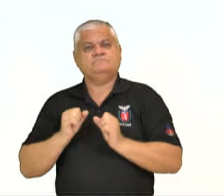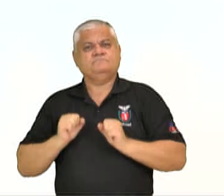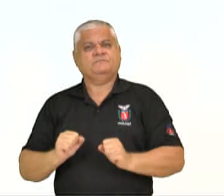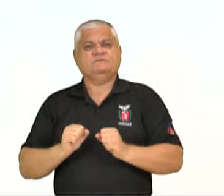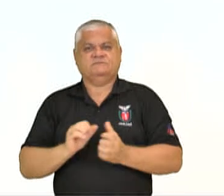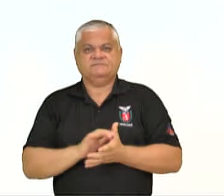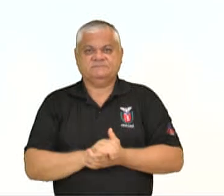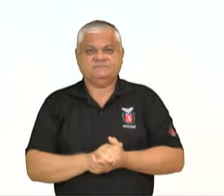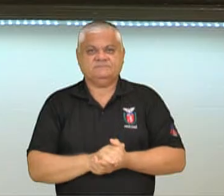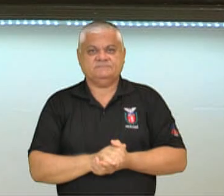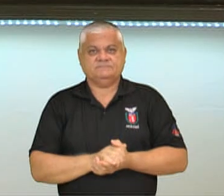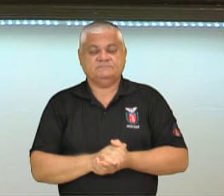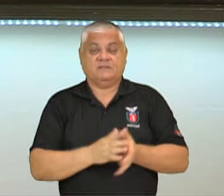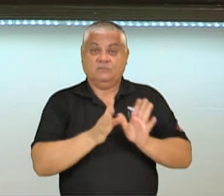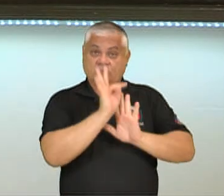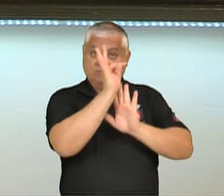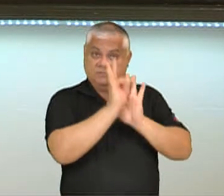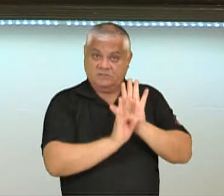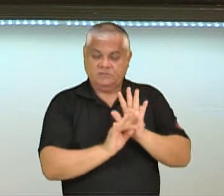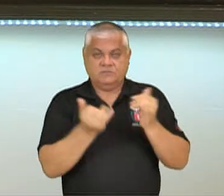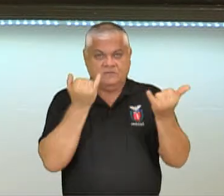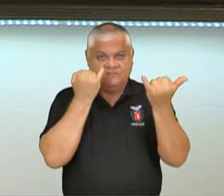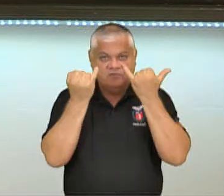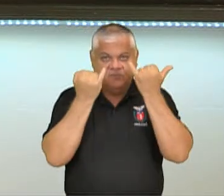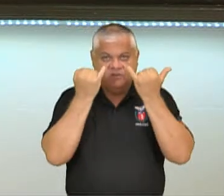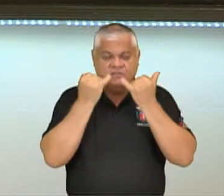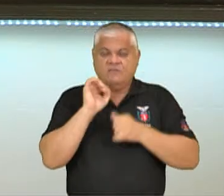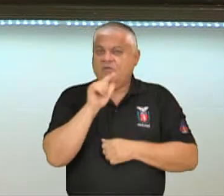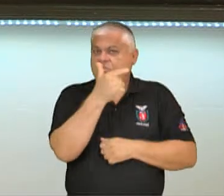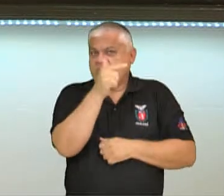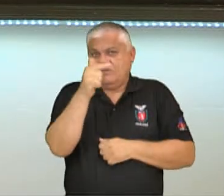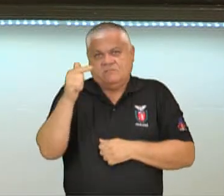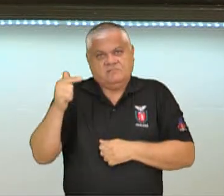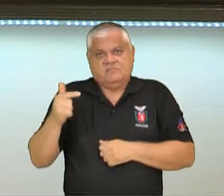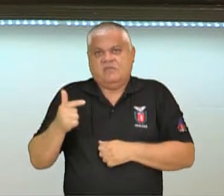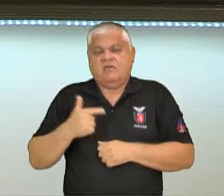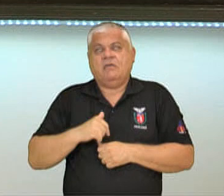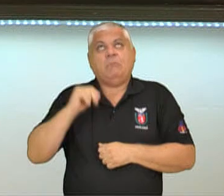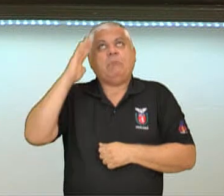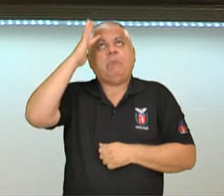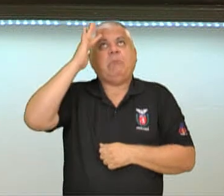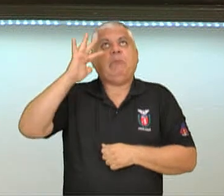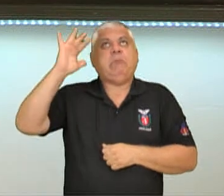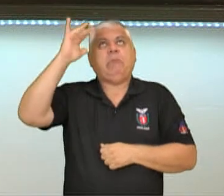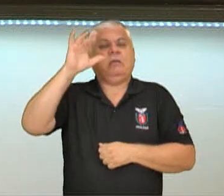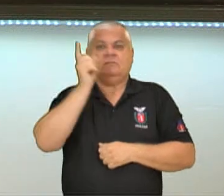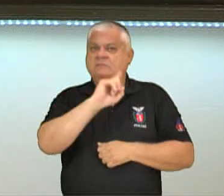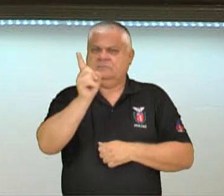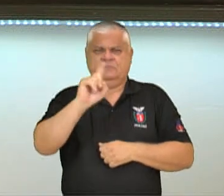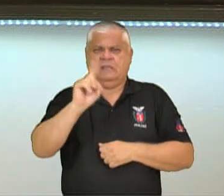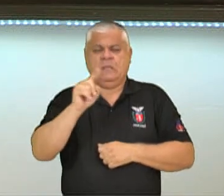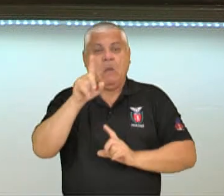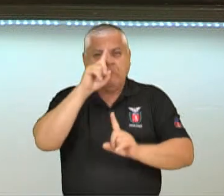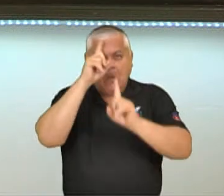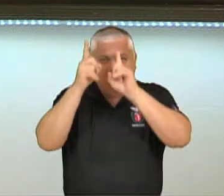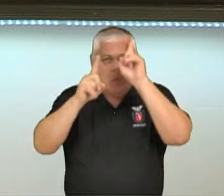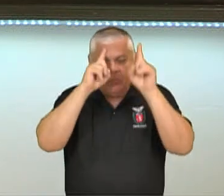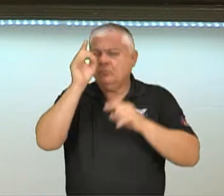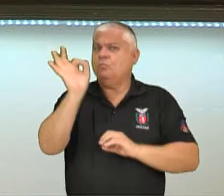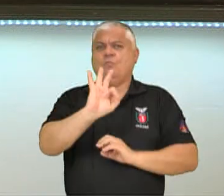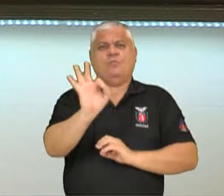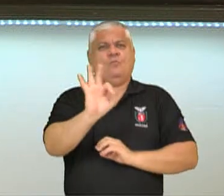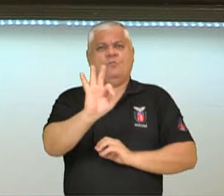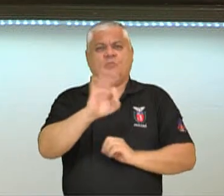observem que no texto informativo nós não temos elementos da ficção, né? Então, a inventividade dos